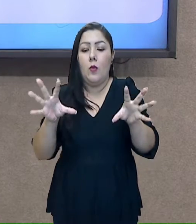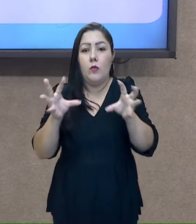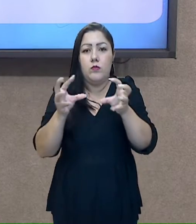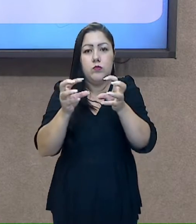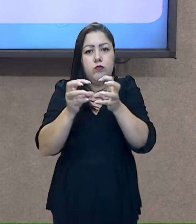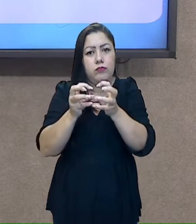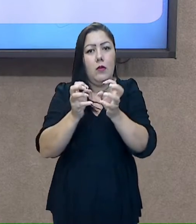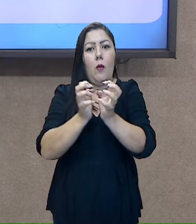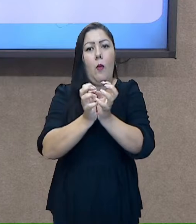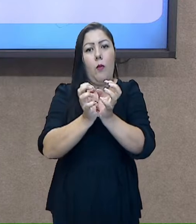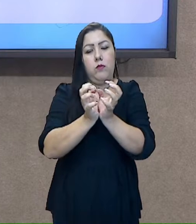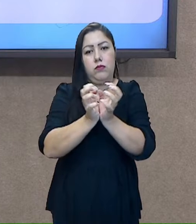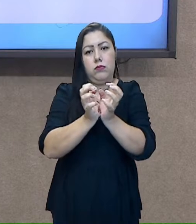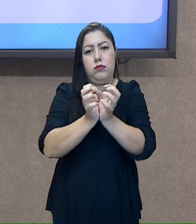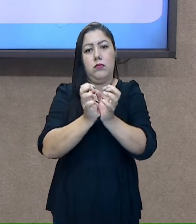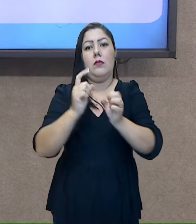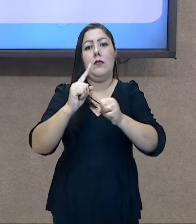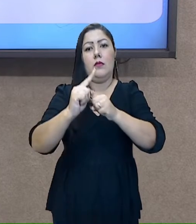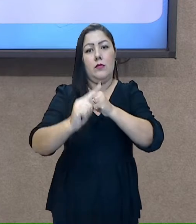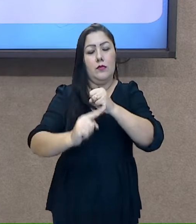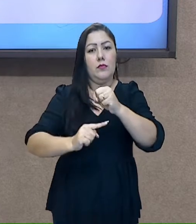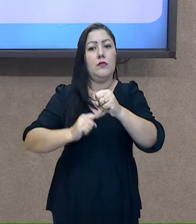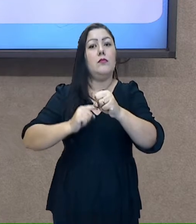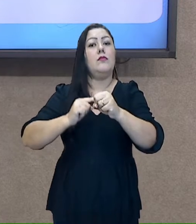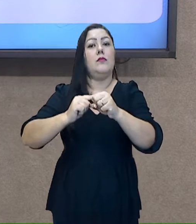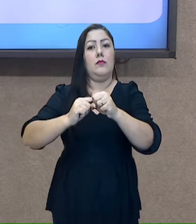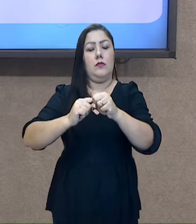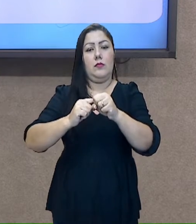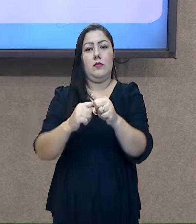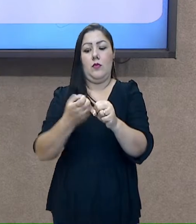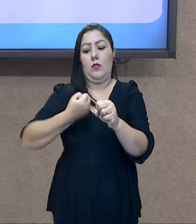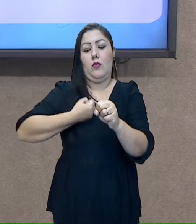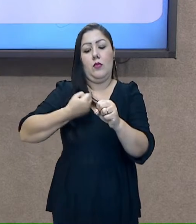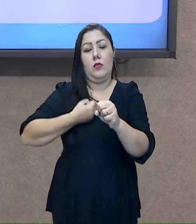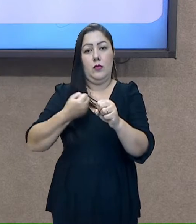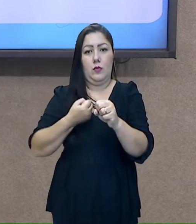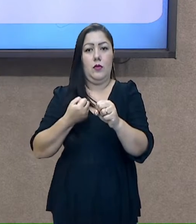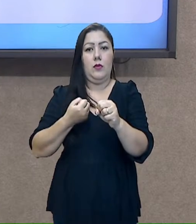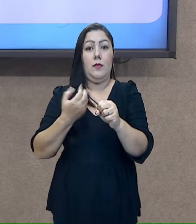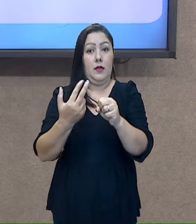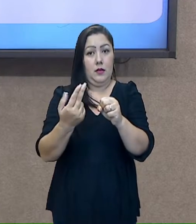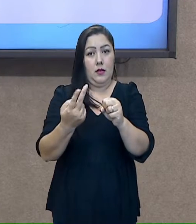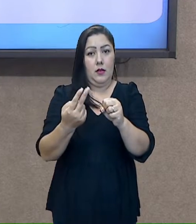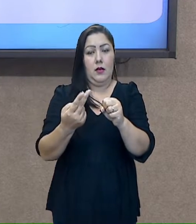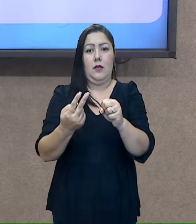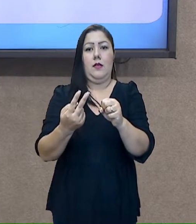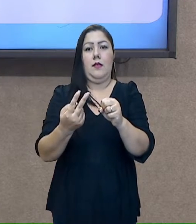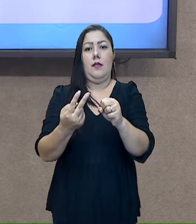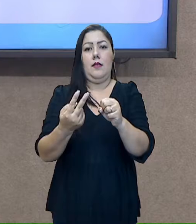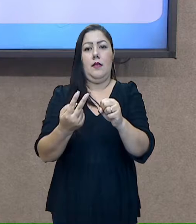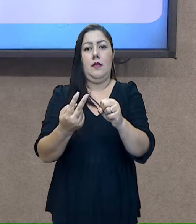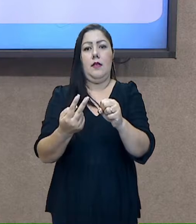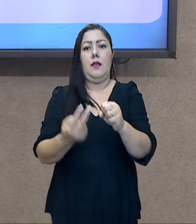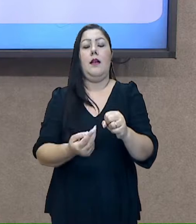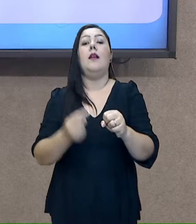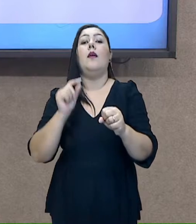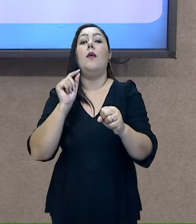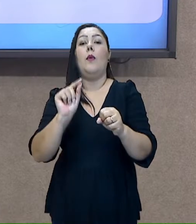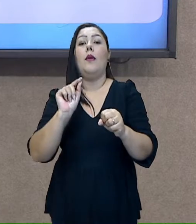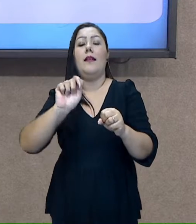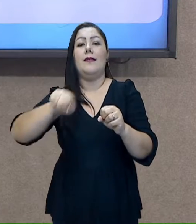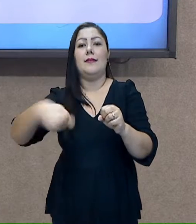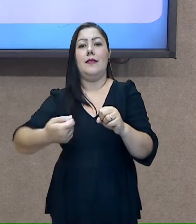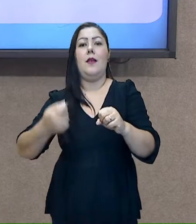conjunto de átomos de mesmo número atômico, este conjunto é denominado